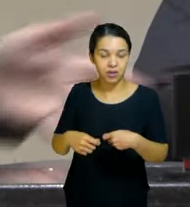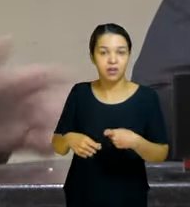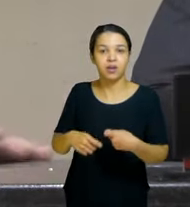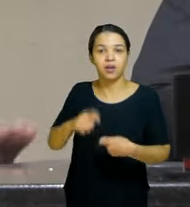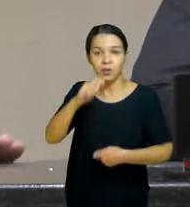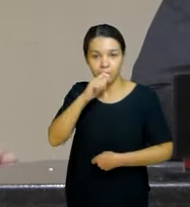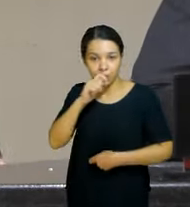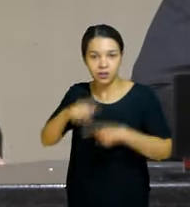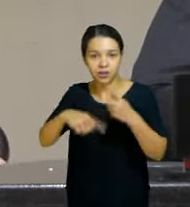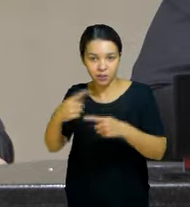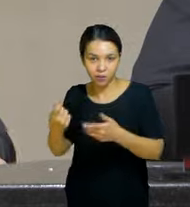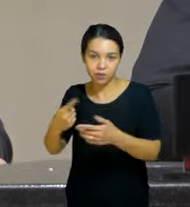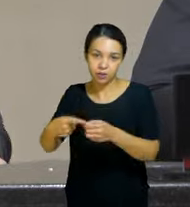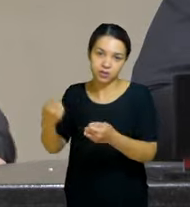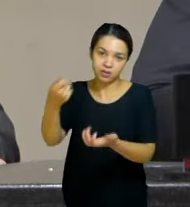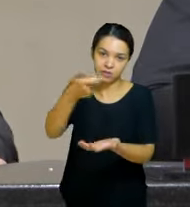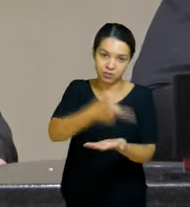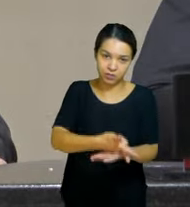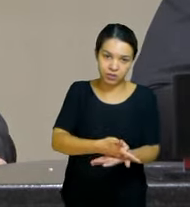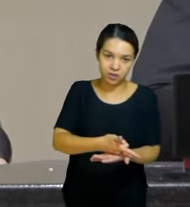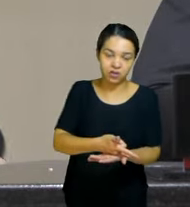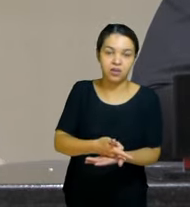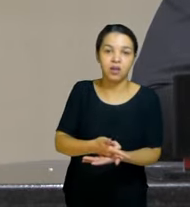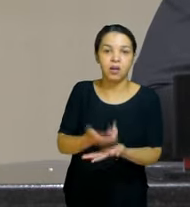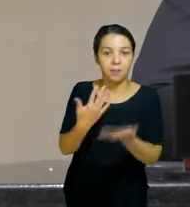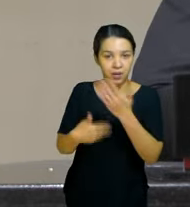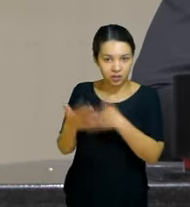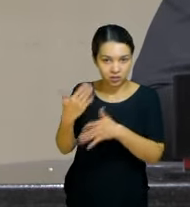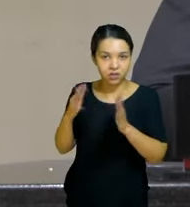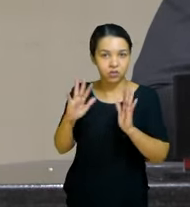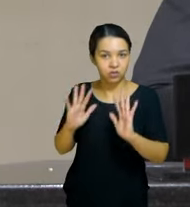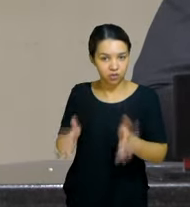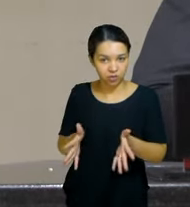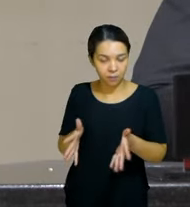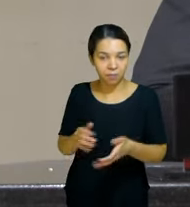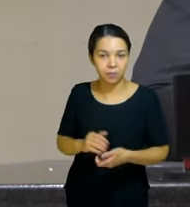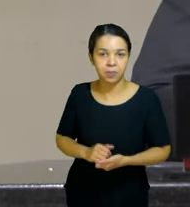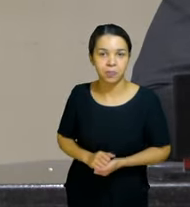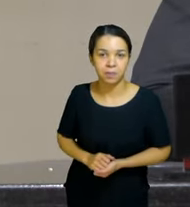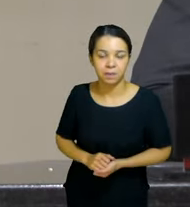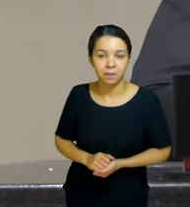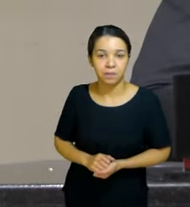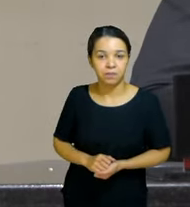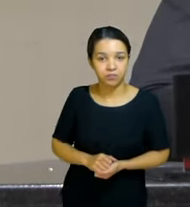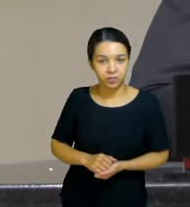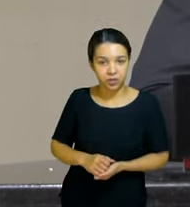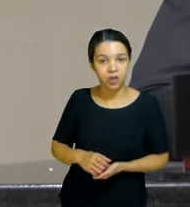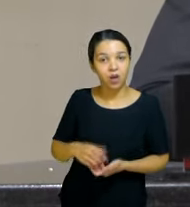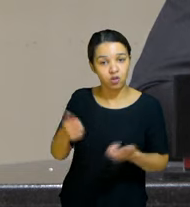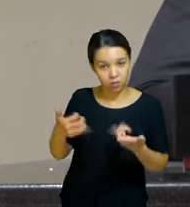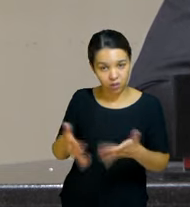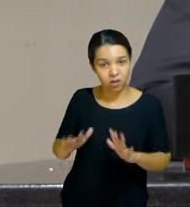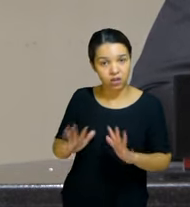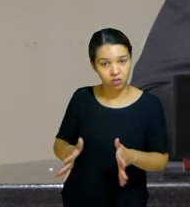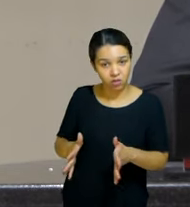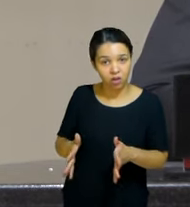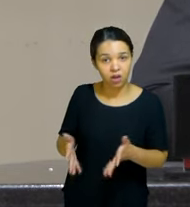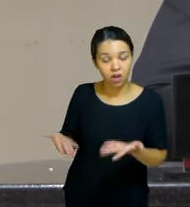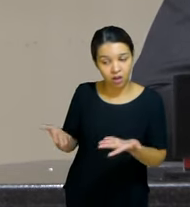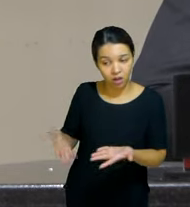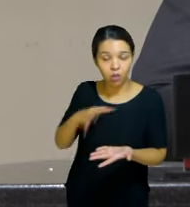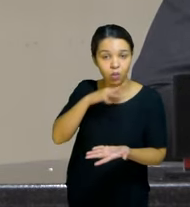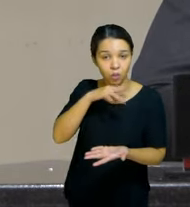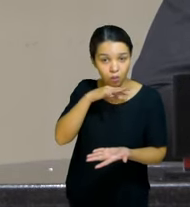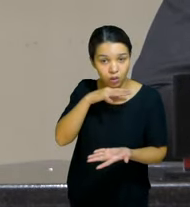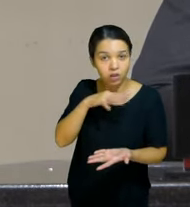o município paga. Então, já passei algo parecido na pele. Mas eu acho que desse limão, como falei, nós temos que fazer a limonada. Que